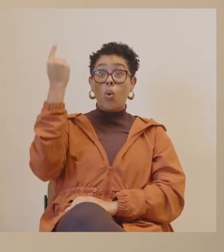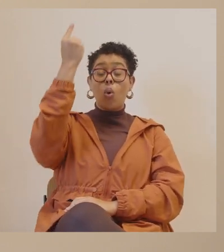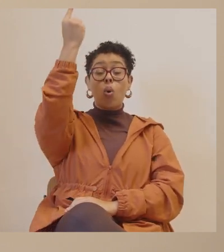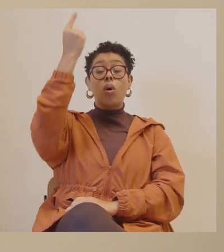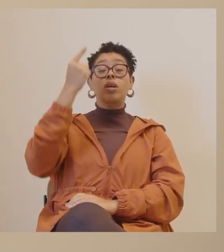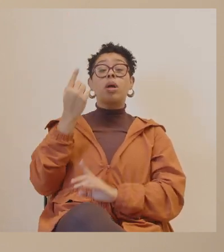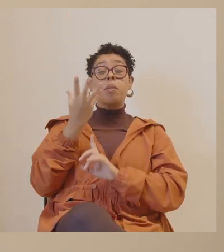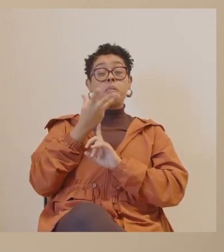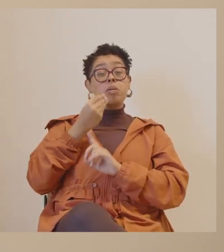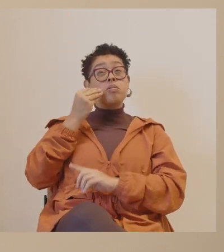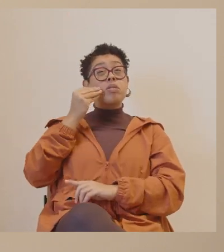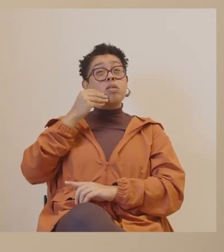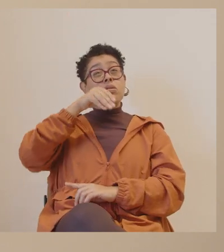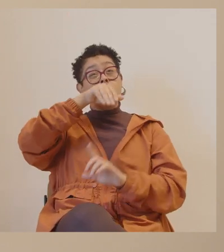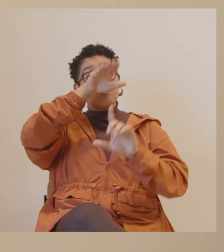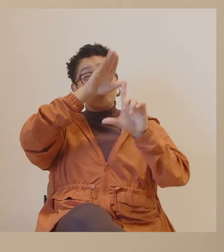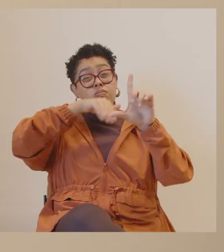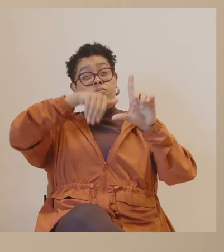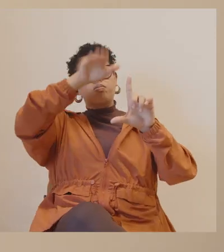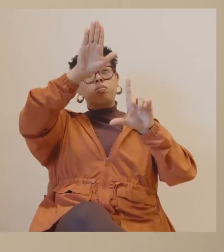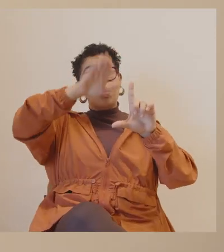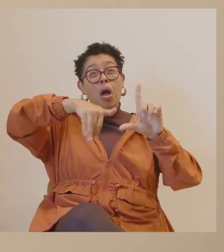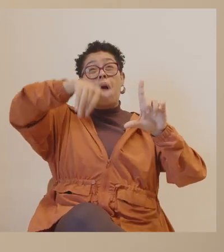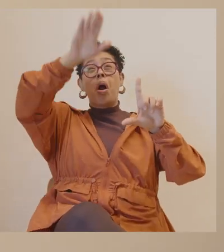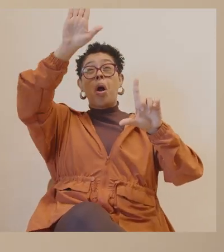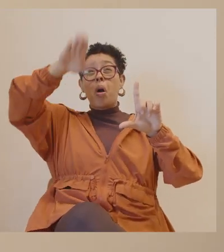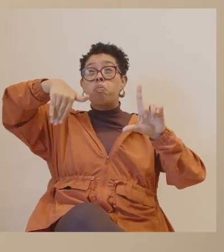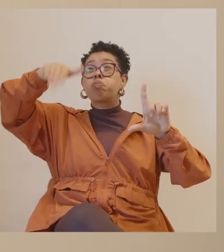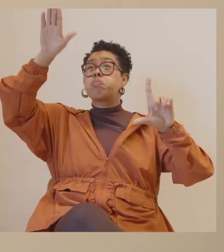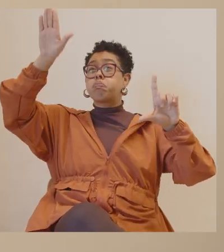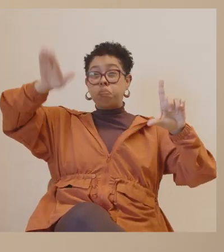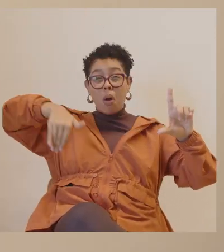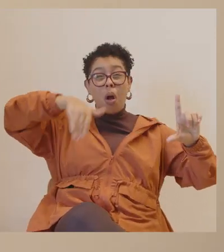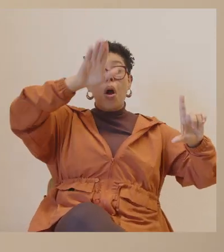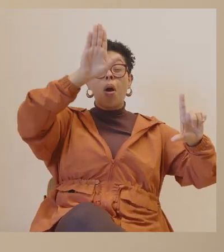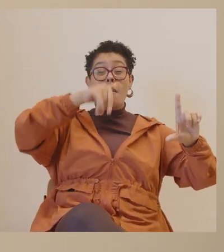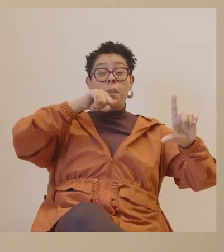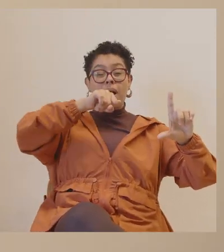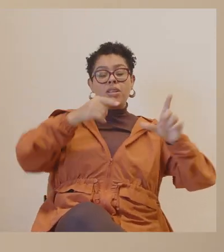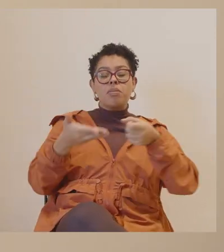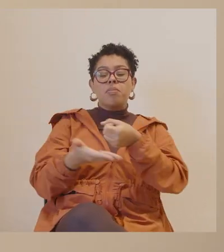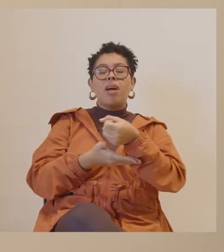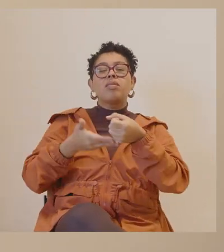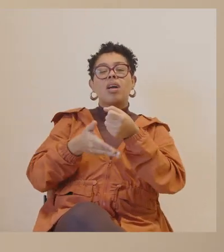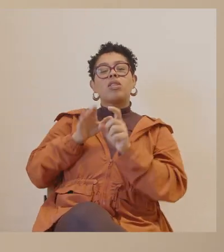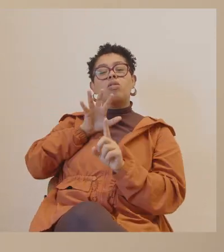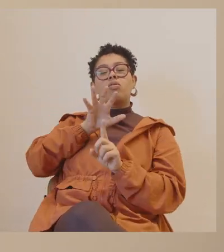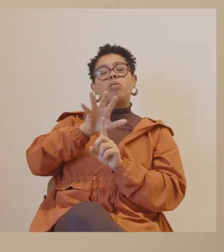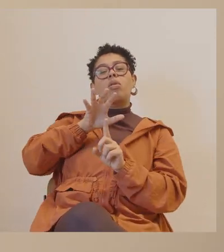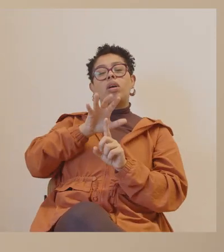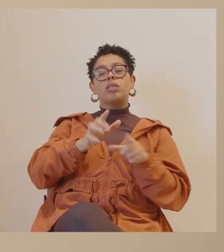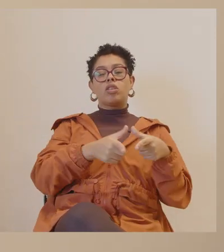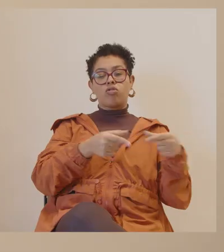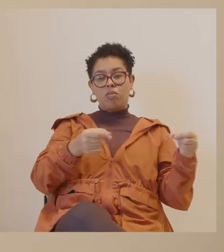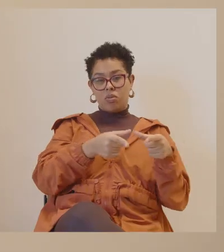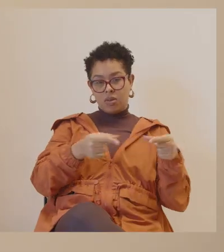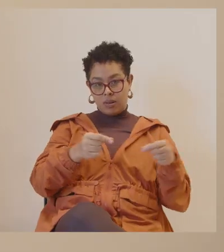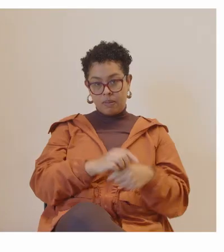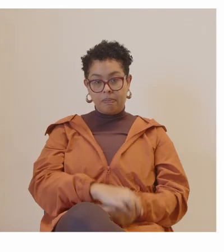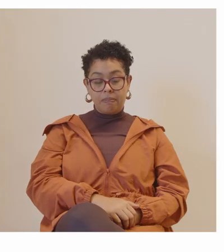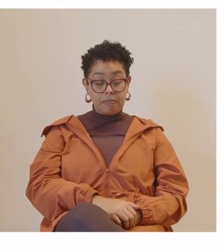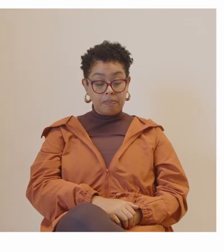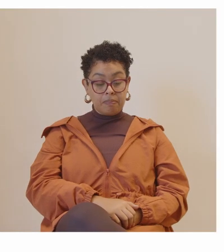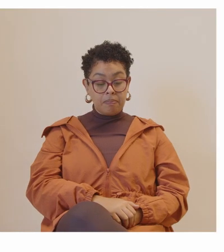fazer essas grandes figuras, né, mas fazendo agora referência a essa cultura japonesa. E não podia